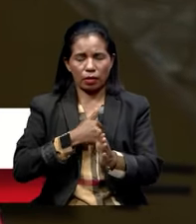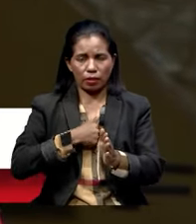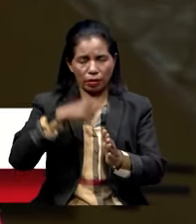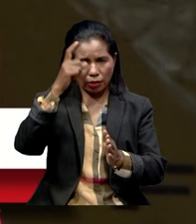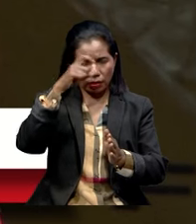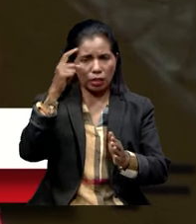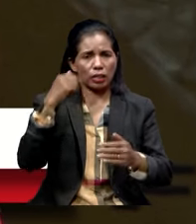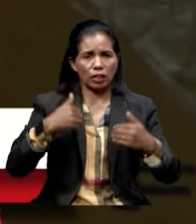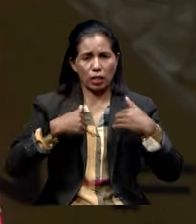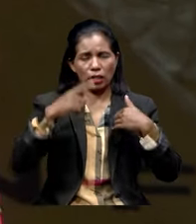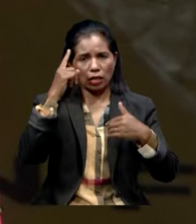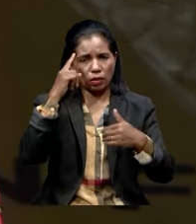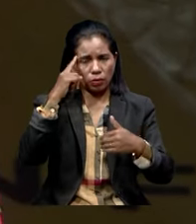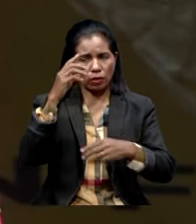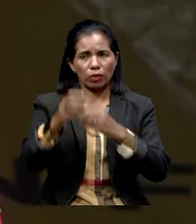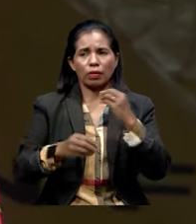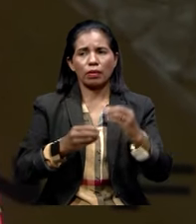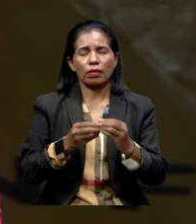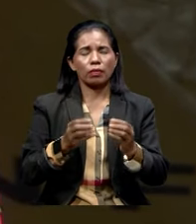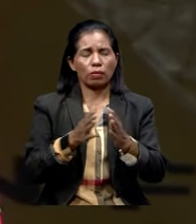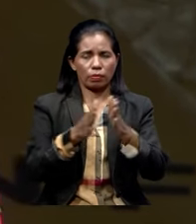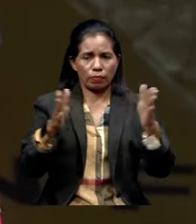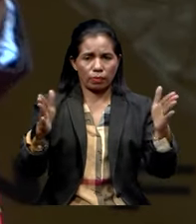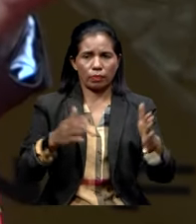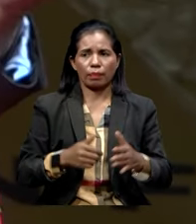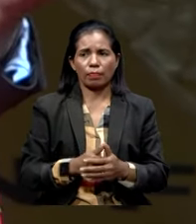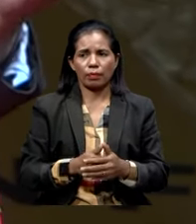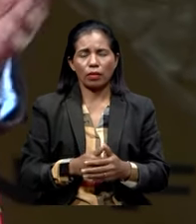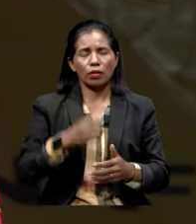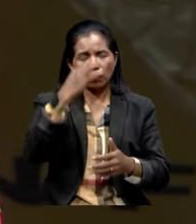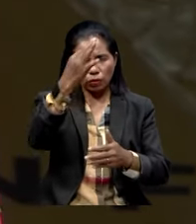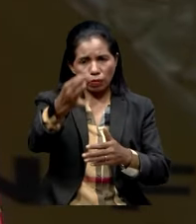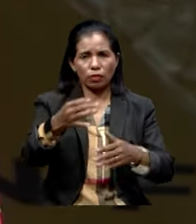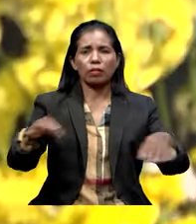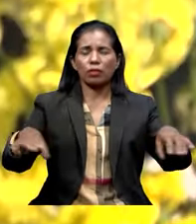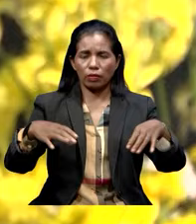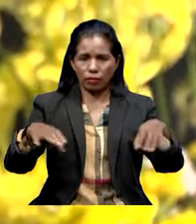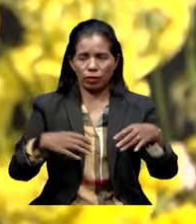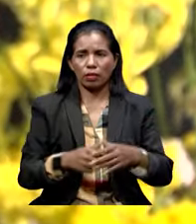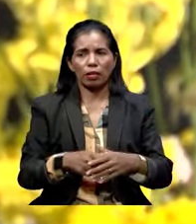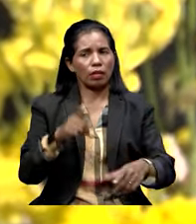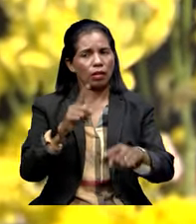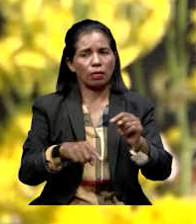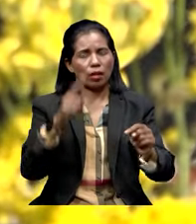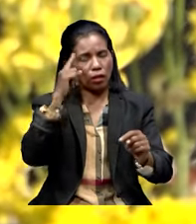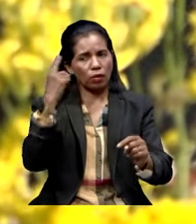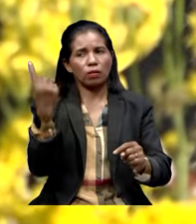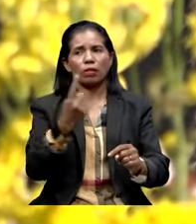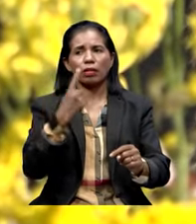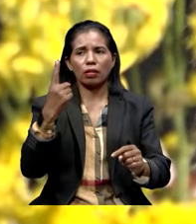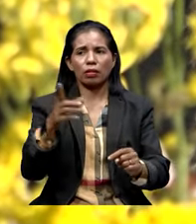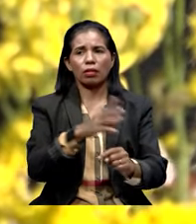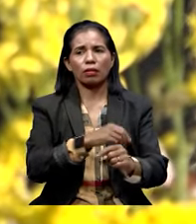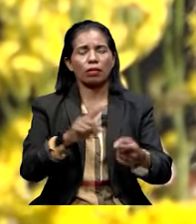a não encanta, bote mai, serviço cari, da melhor não direita, ah, oh